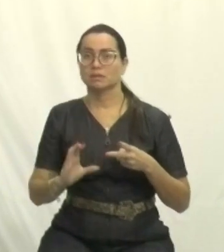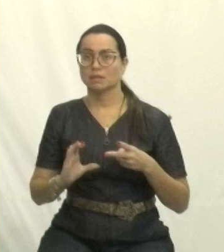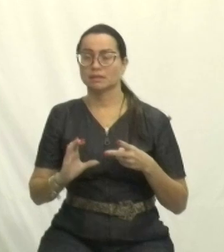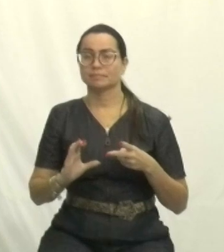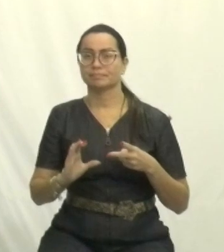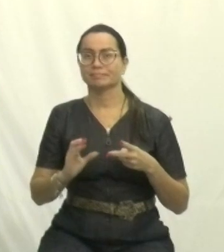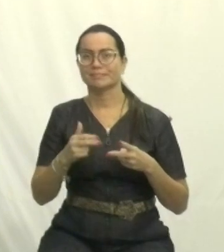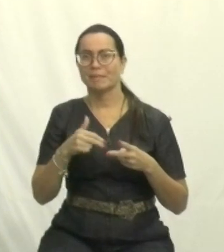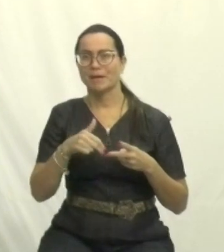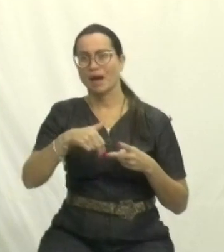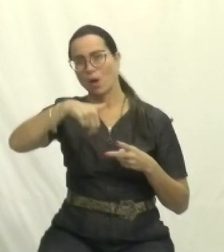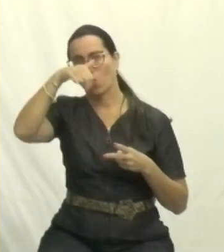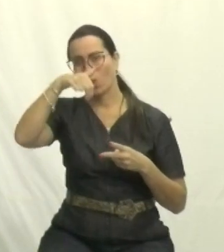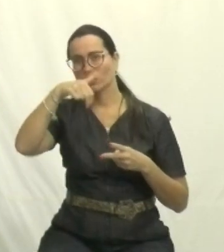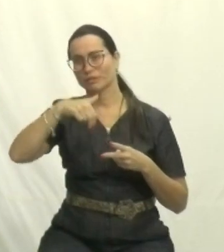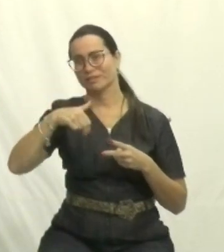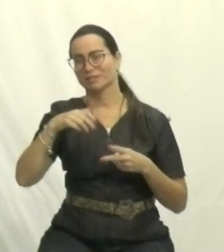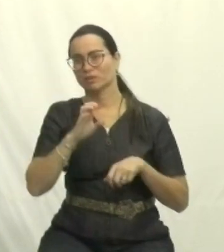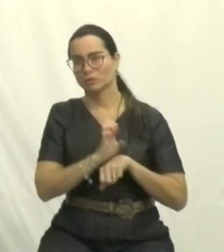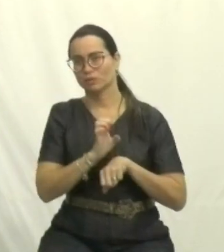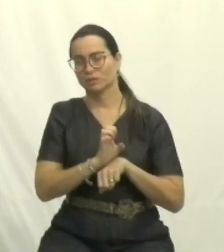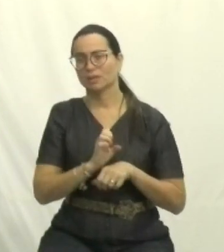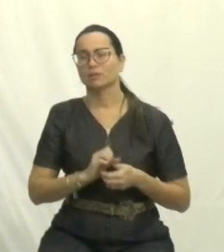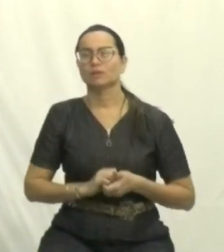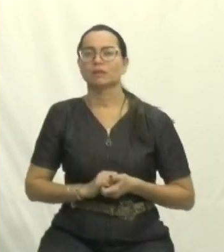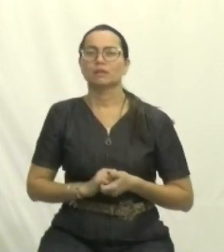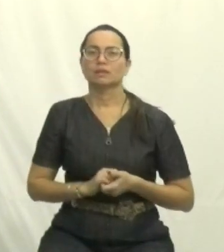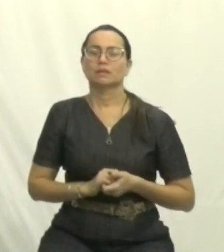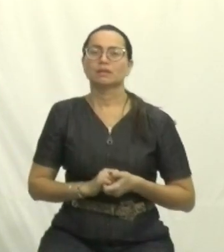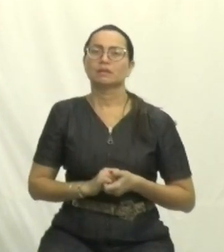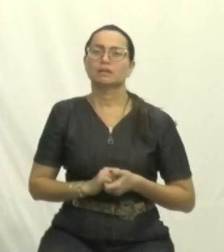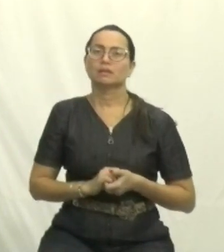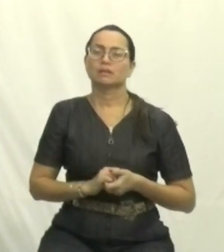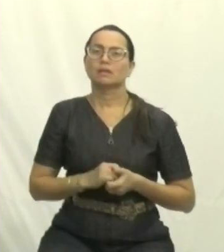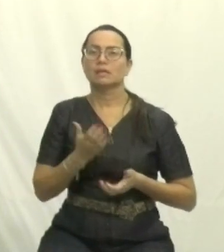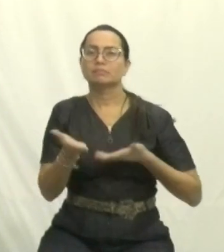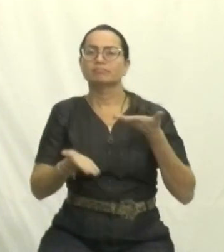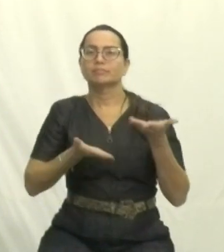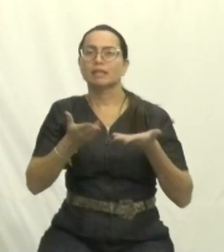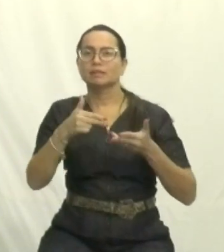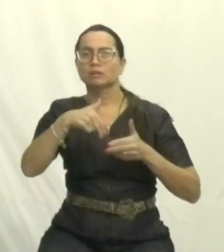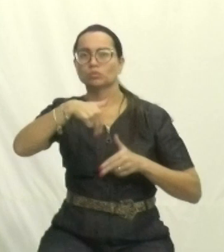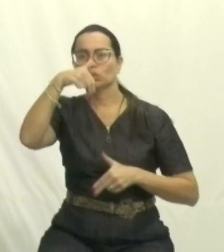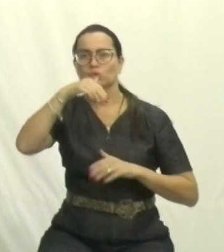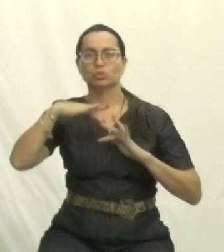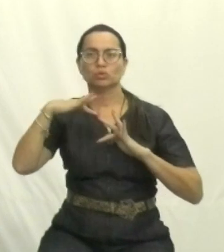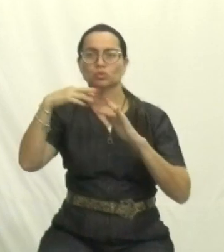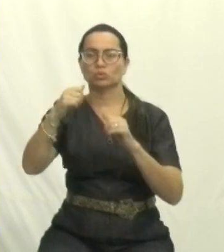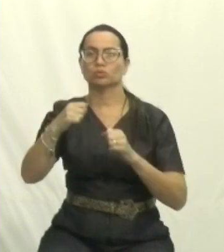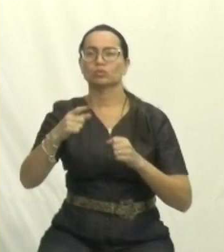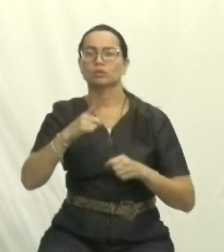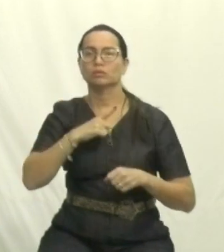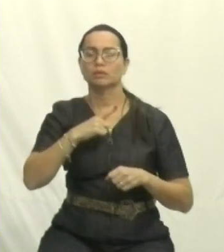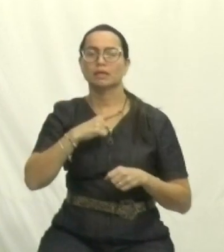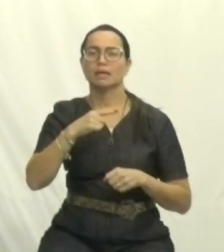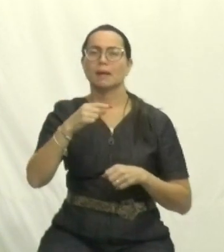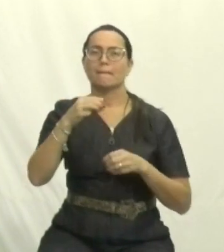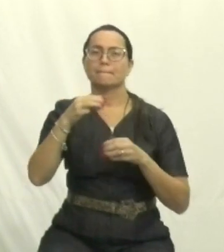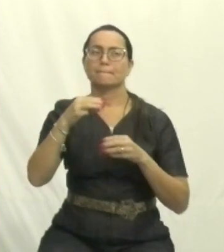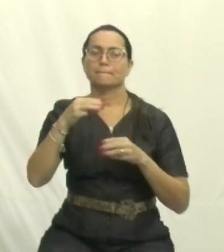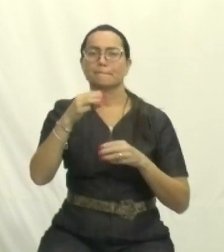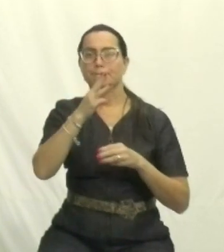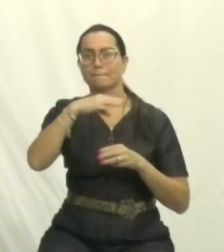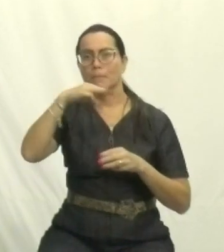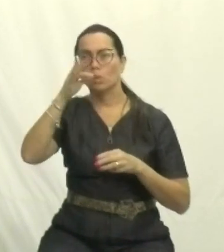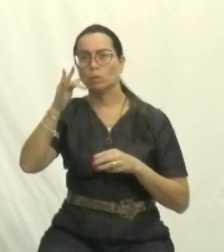norte, a sede é no município de Içara e atende toda essa região norte. Nós temos quartéis em Morro da Fumaça, Uruçanga, e aí